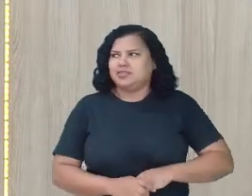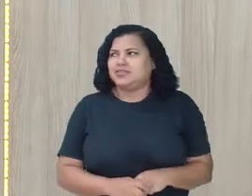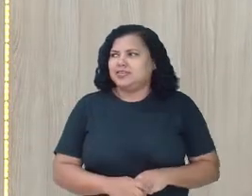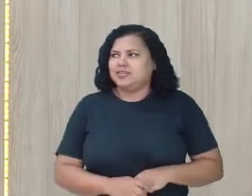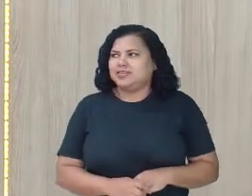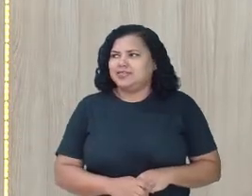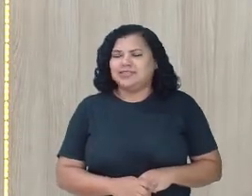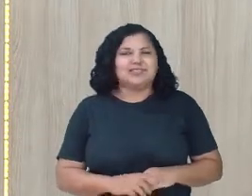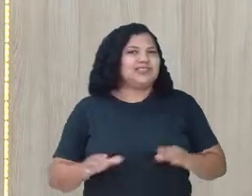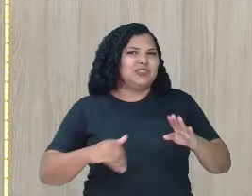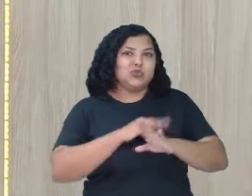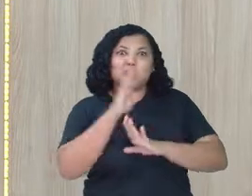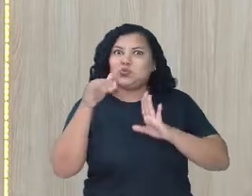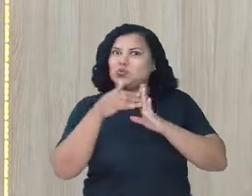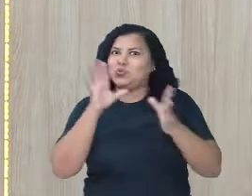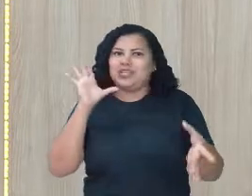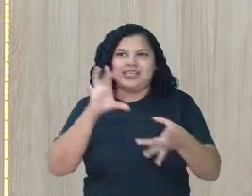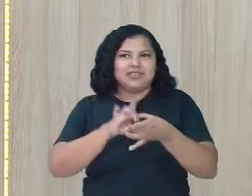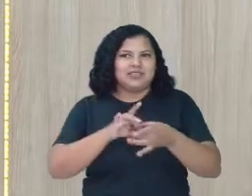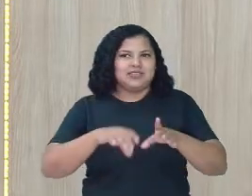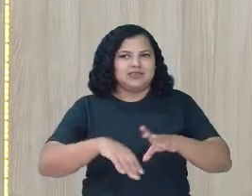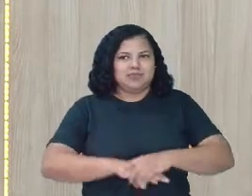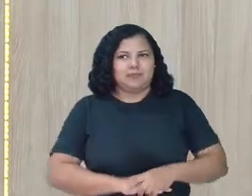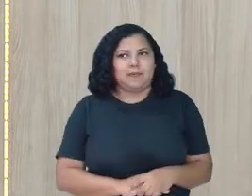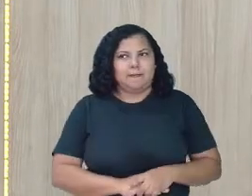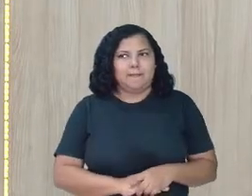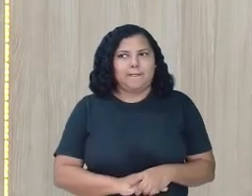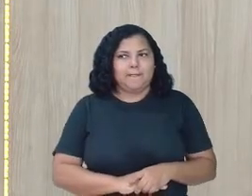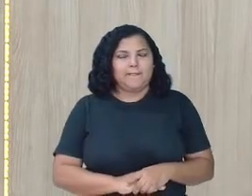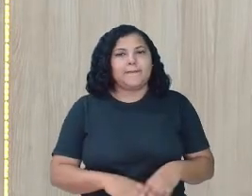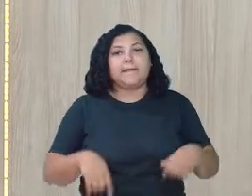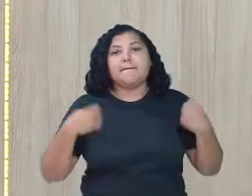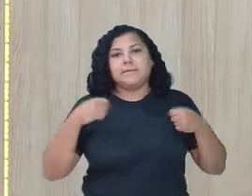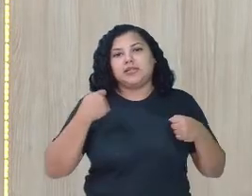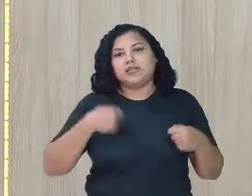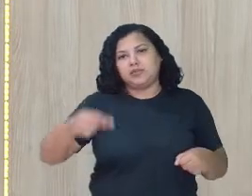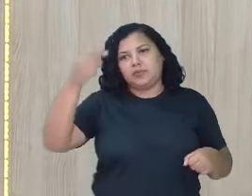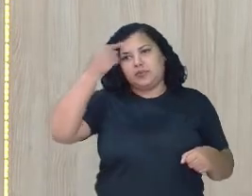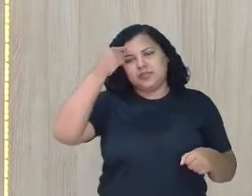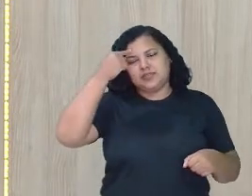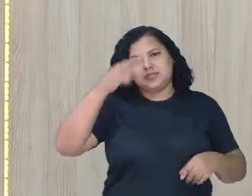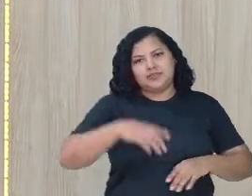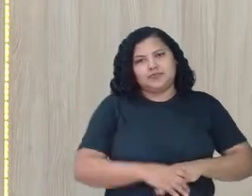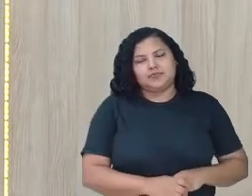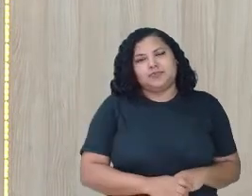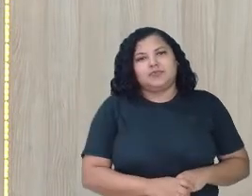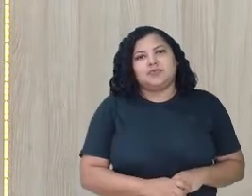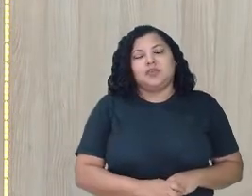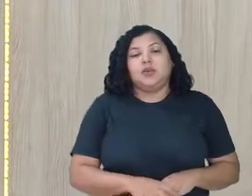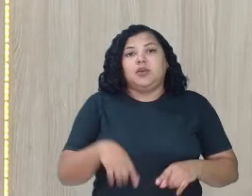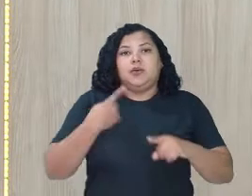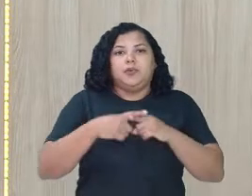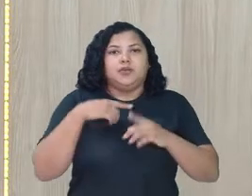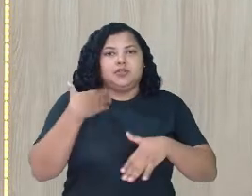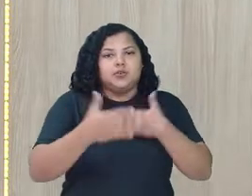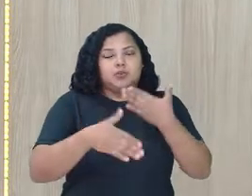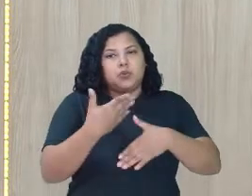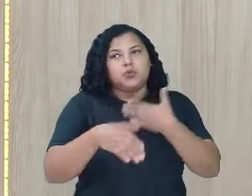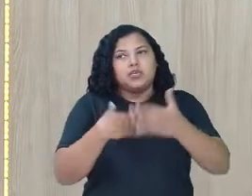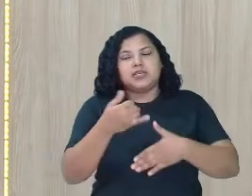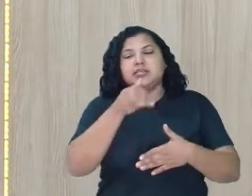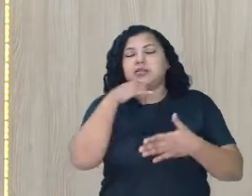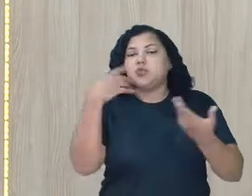ver, né, Vilma? Tudo a ver, pois é. A gente precisa pensar sobre isso, porque esse processo, né,